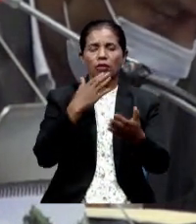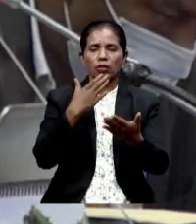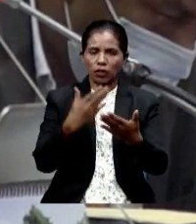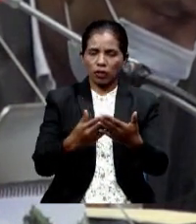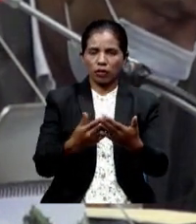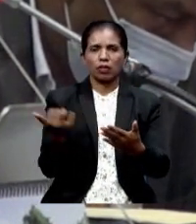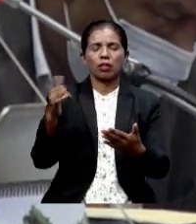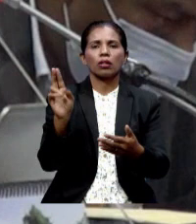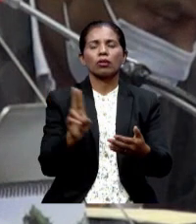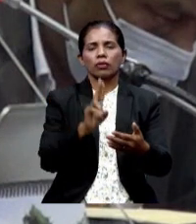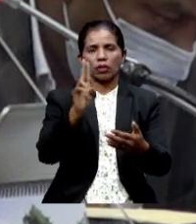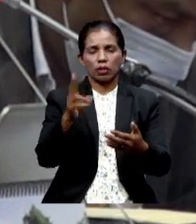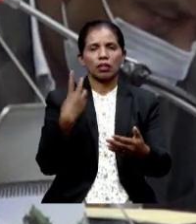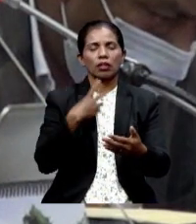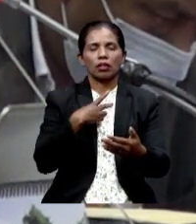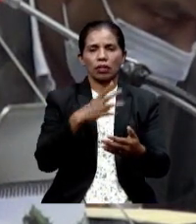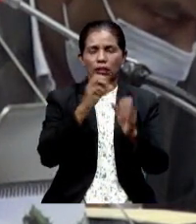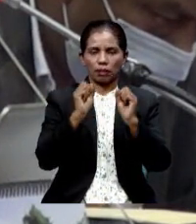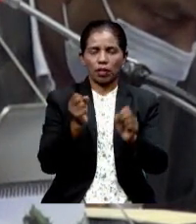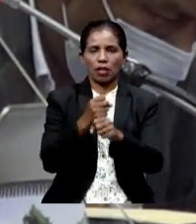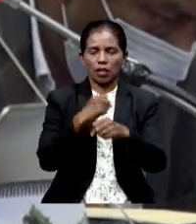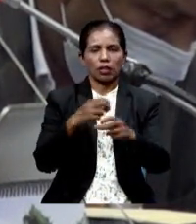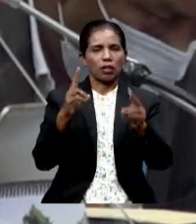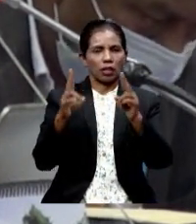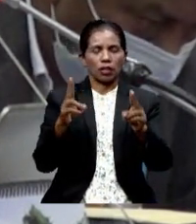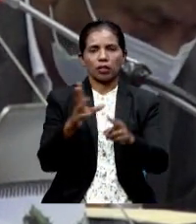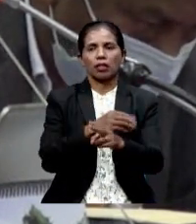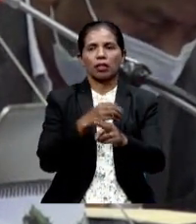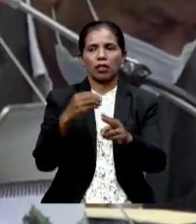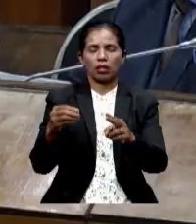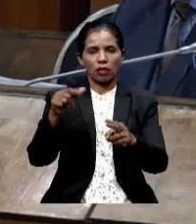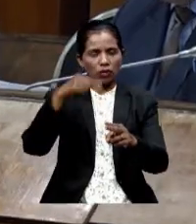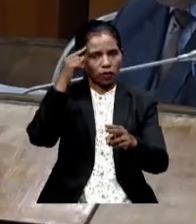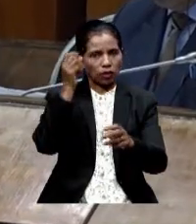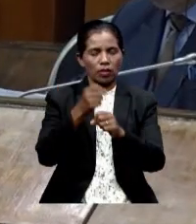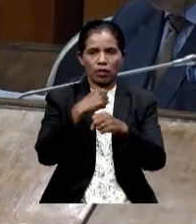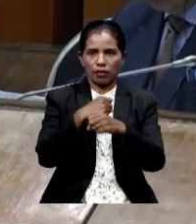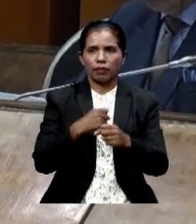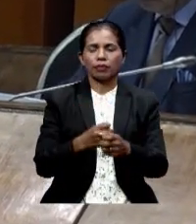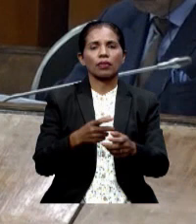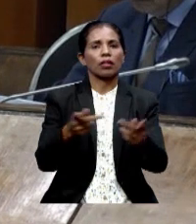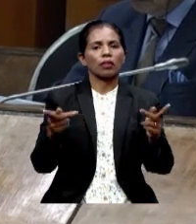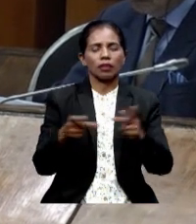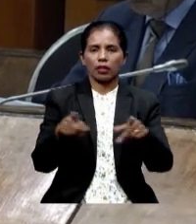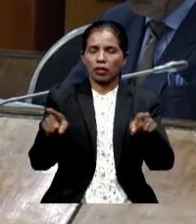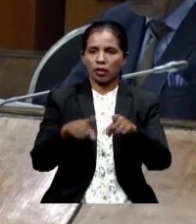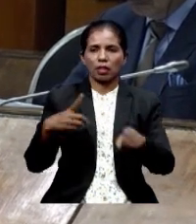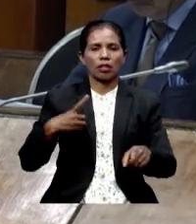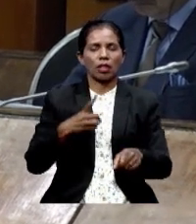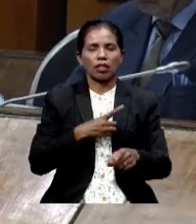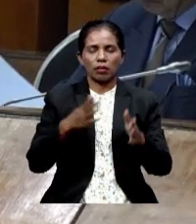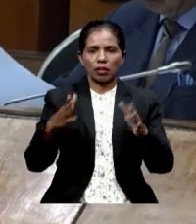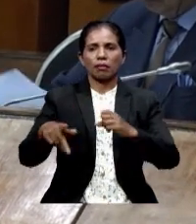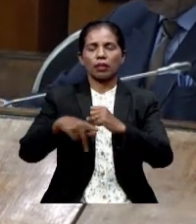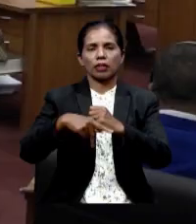linha execução ne, e também acelera e atinge de um nebe, mas a meta governo da Nele. Iha fatinga nesan deputado bancada